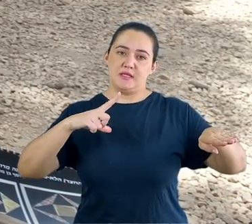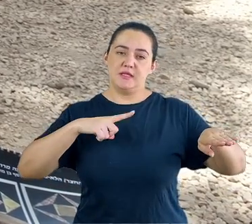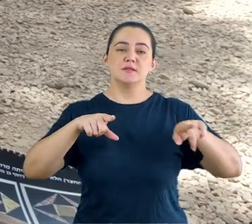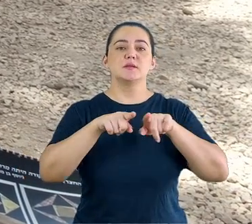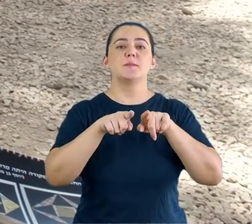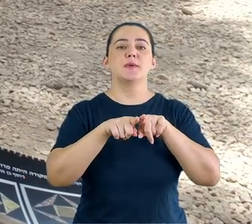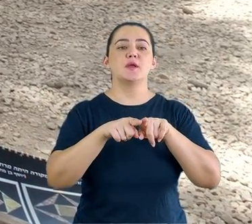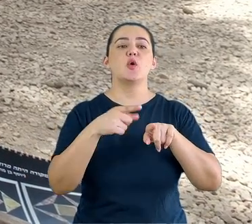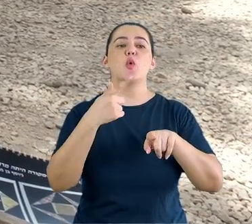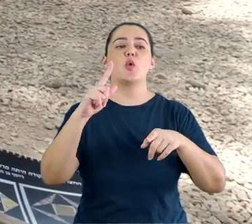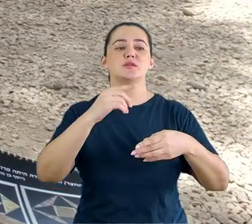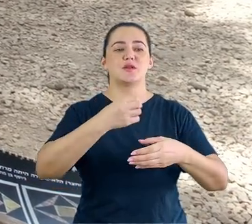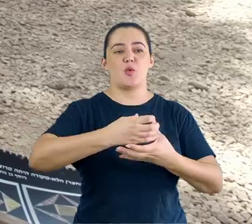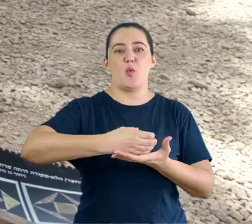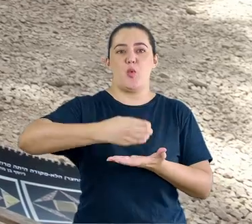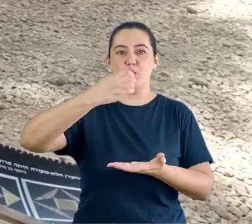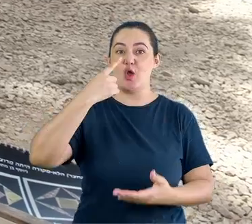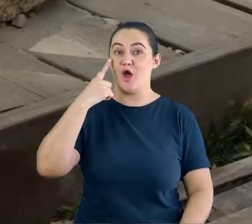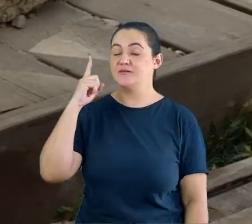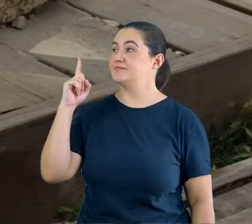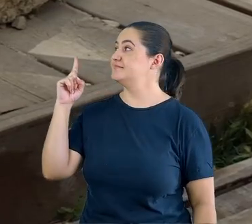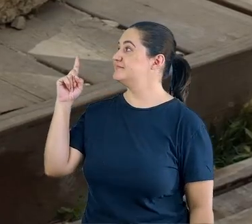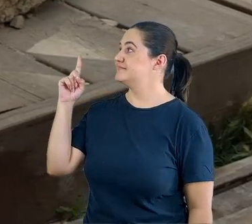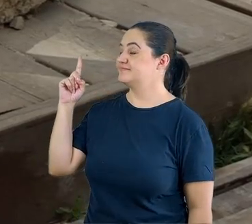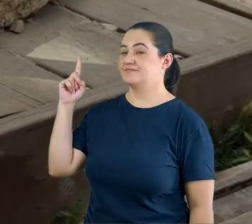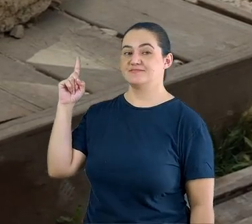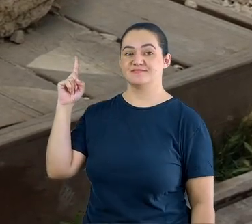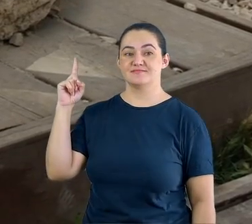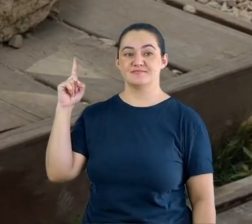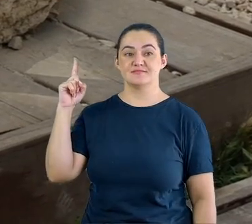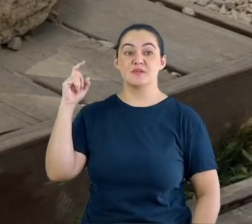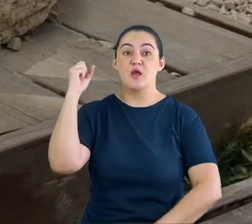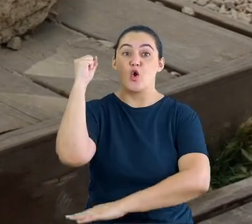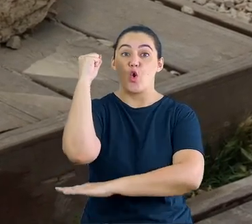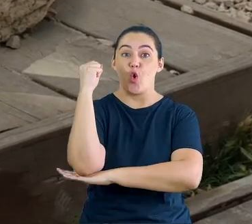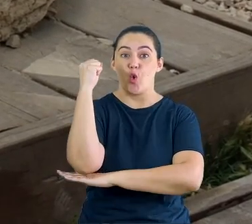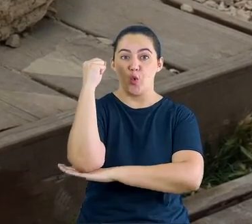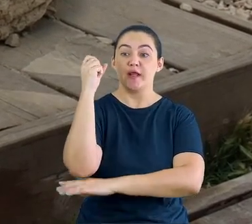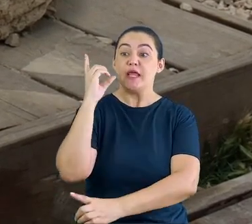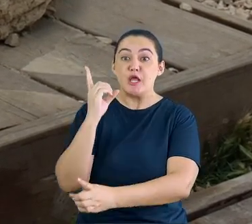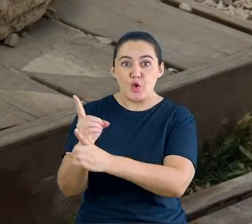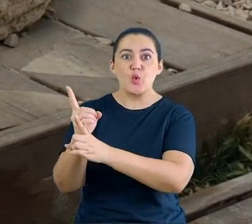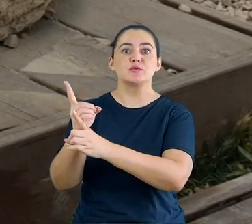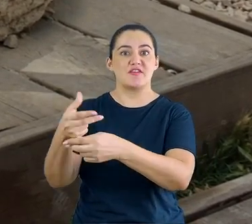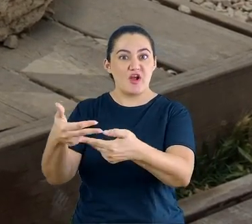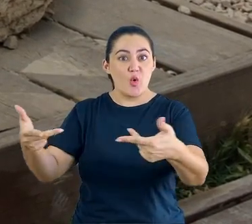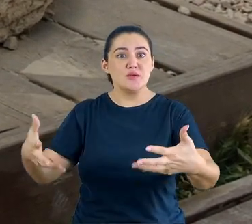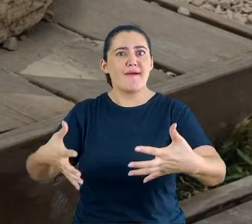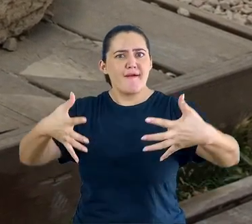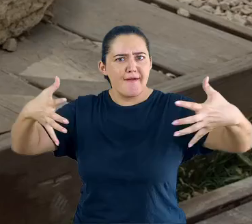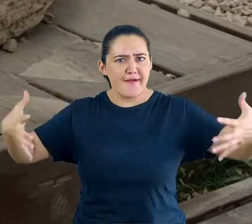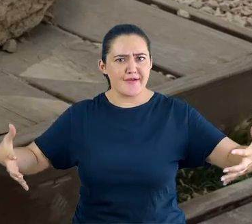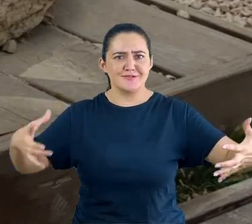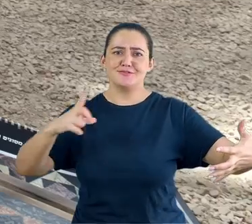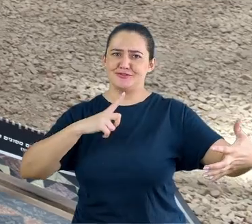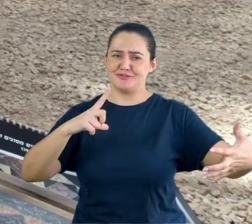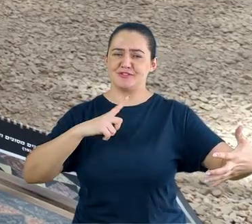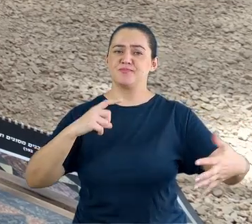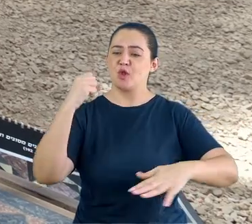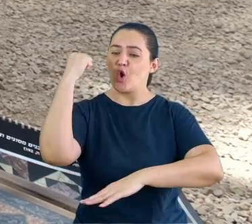nós temos também aqui esta coluna que foi encontrada. Então você vê que eles encontravam coisas grandes. Esta